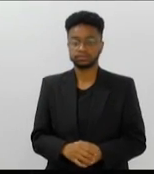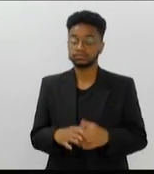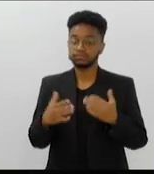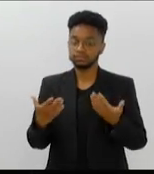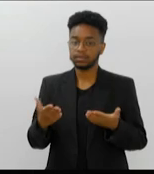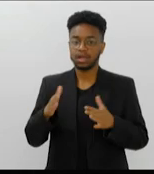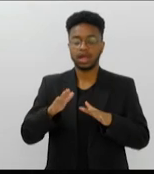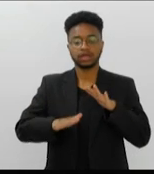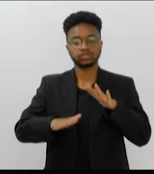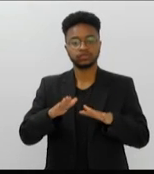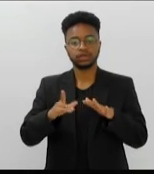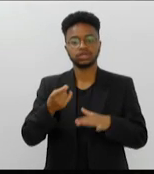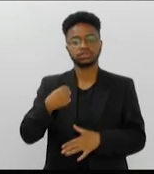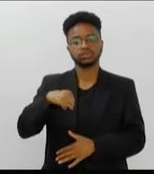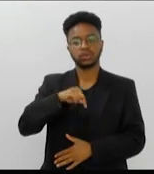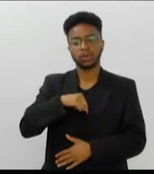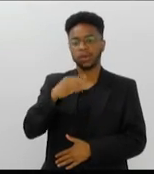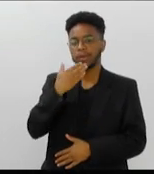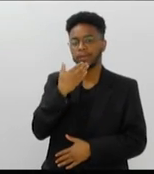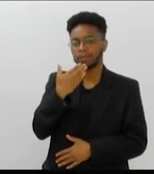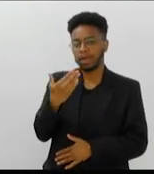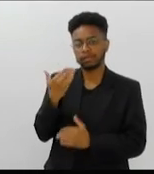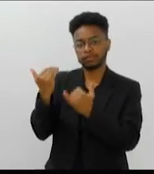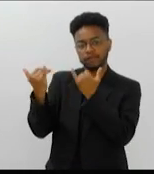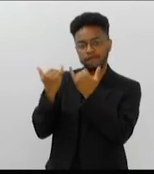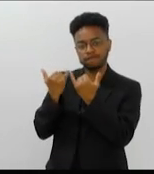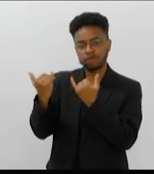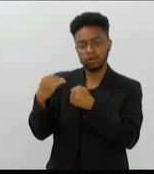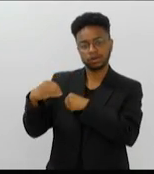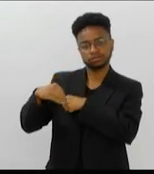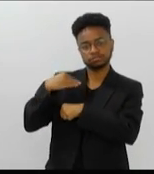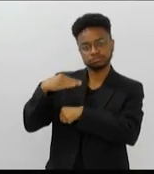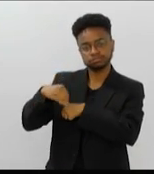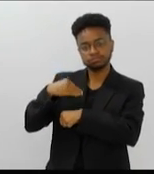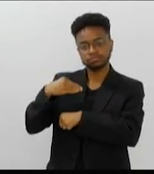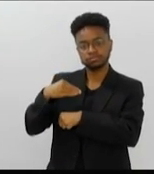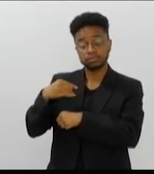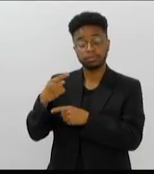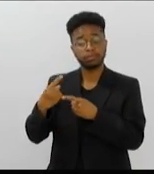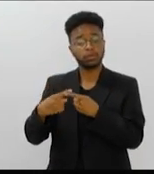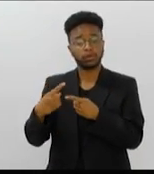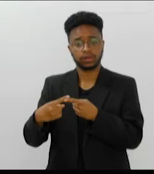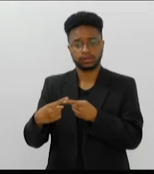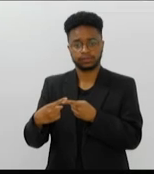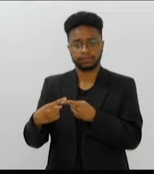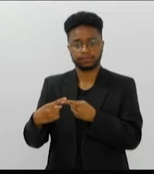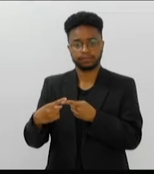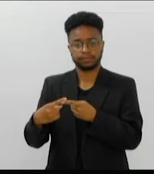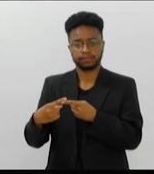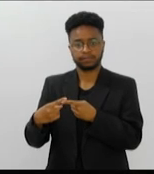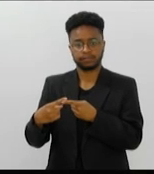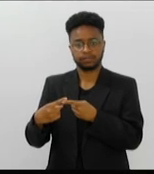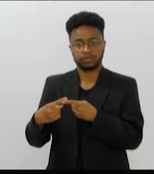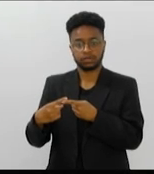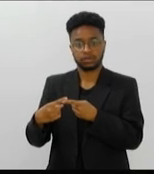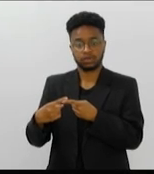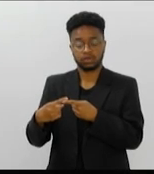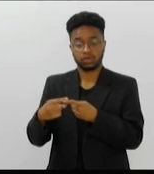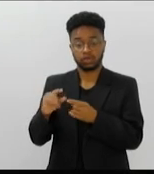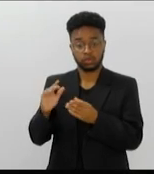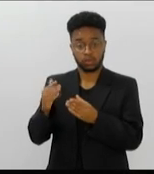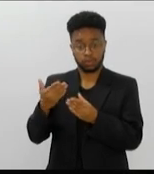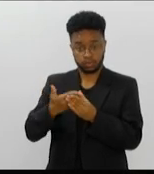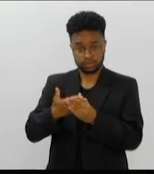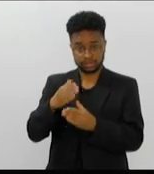gente faz um requerimento de informação, por quê? Porque no processo SEI, né,